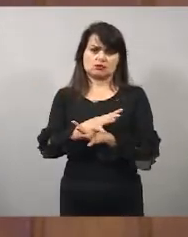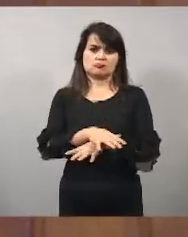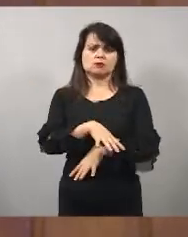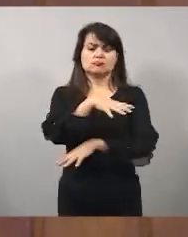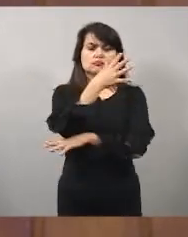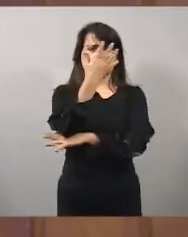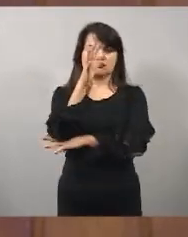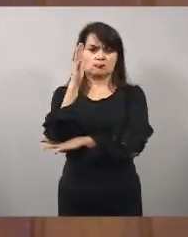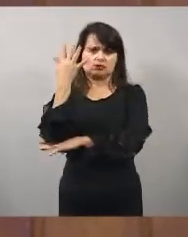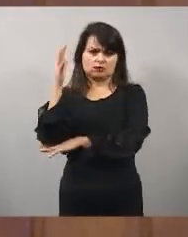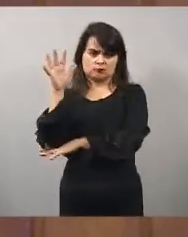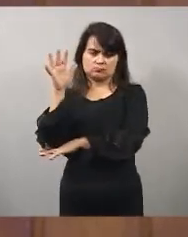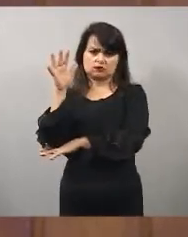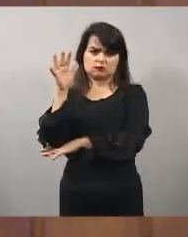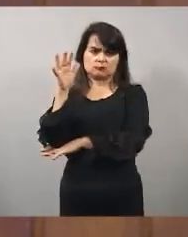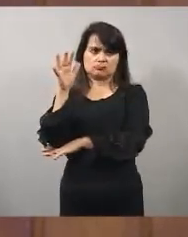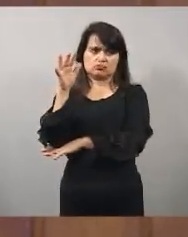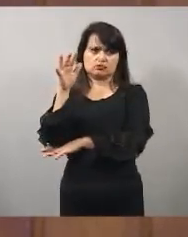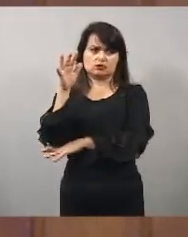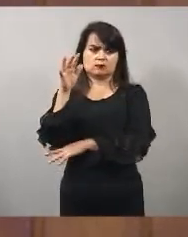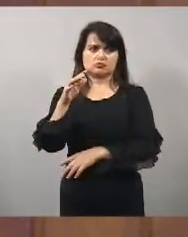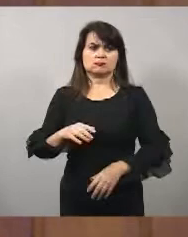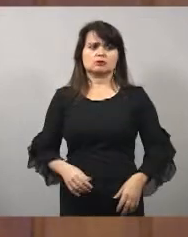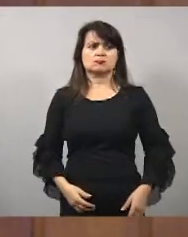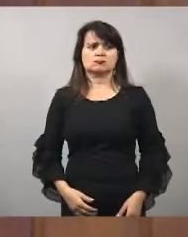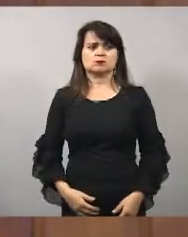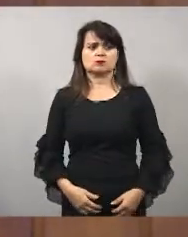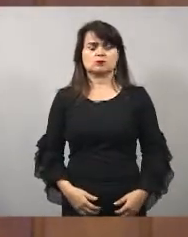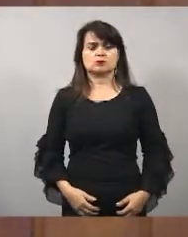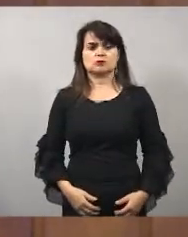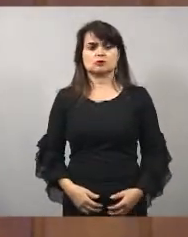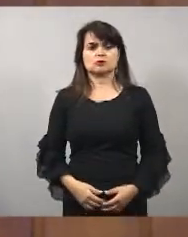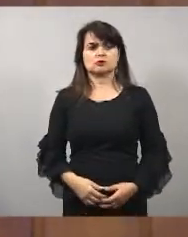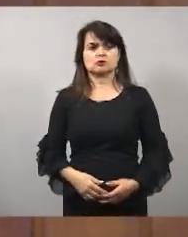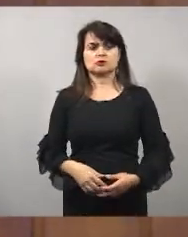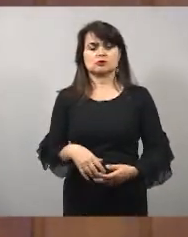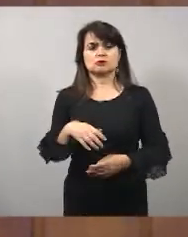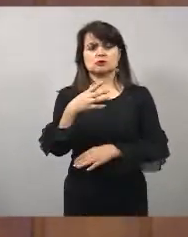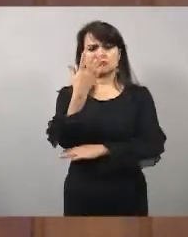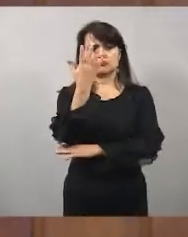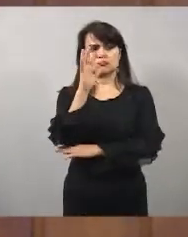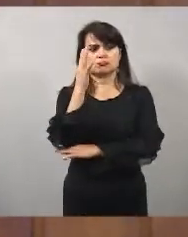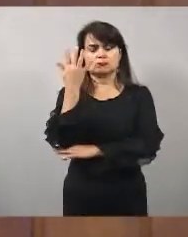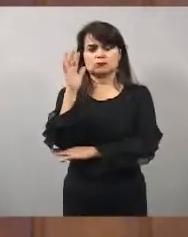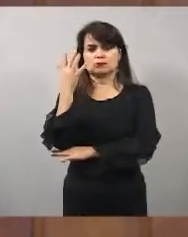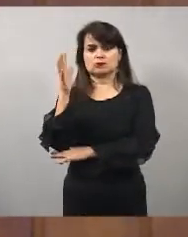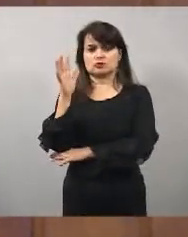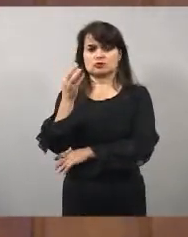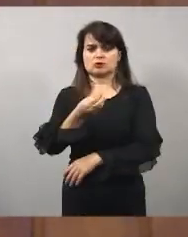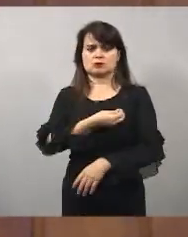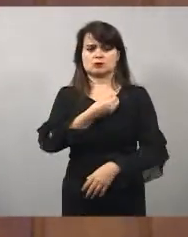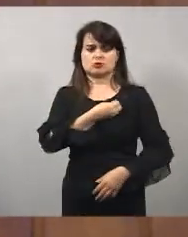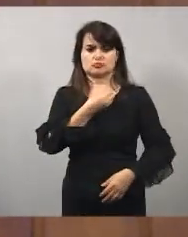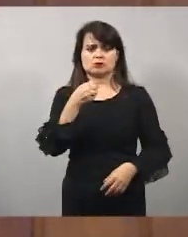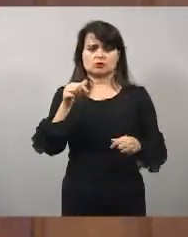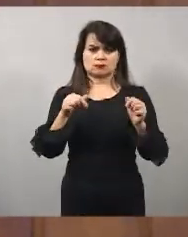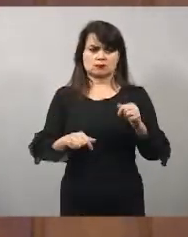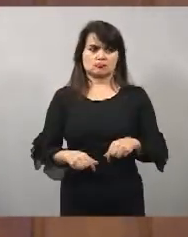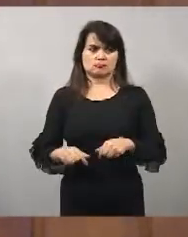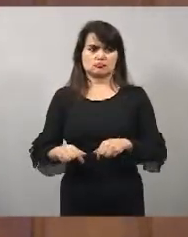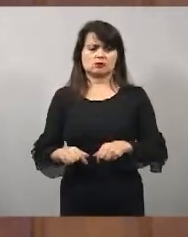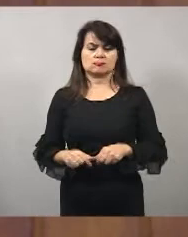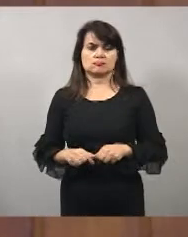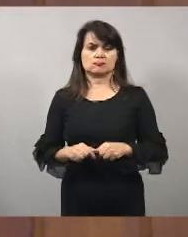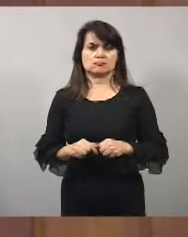uma crítica, que os vereadores, só para concluir, presidente, que os vereadores que vêm a essa tribuna, que buscam o que a população